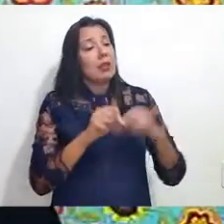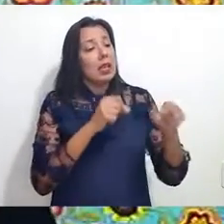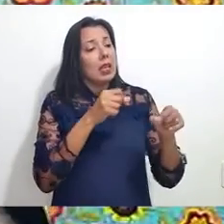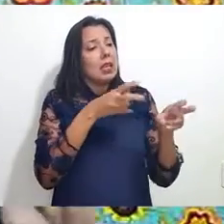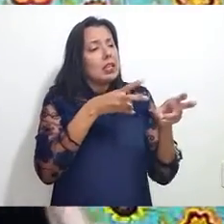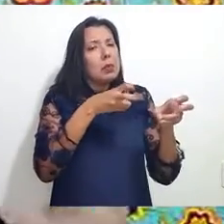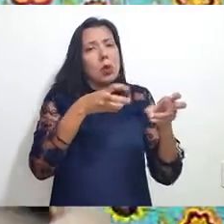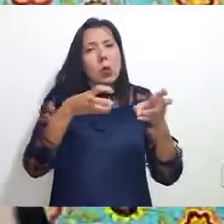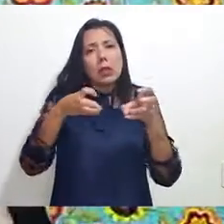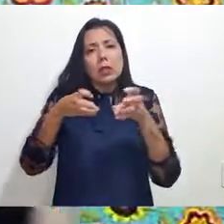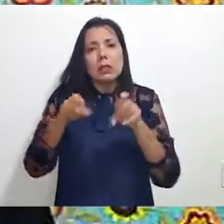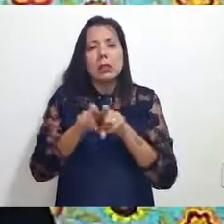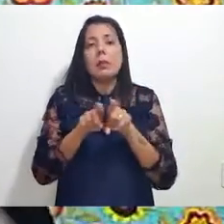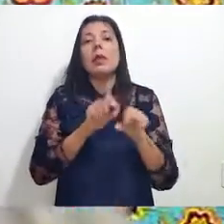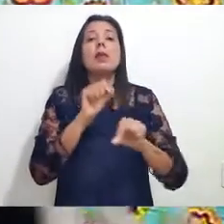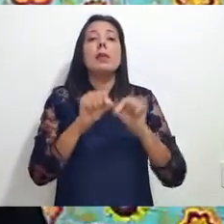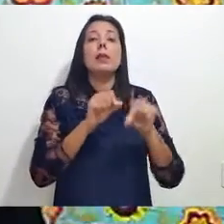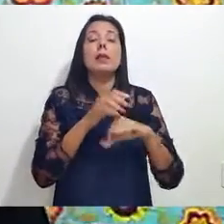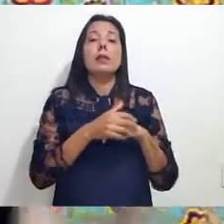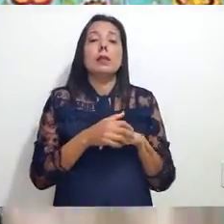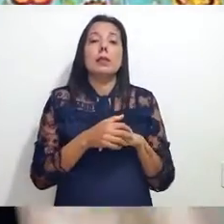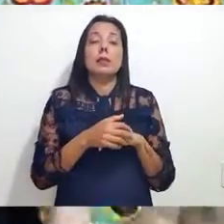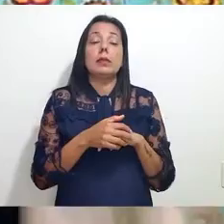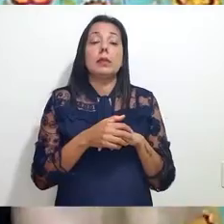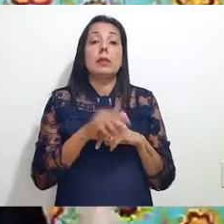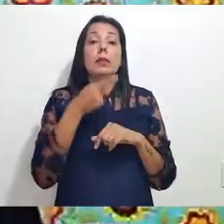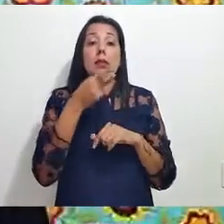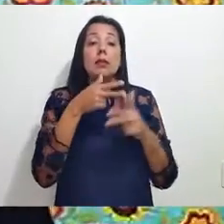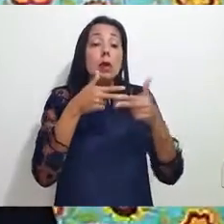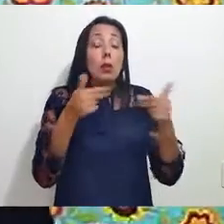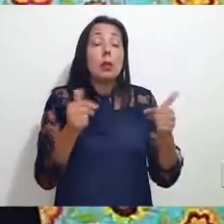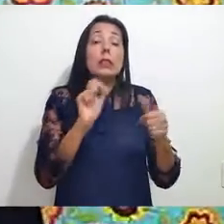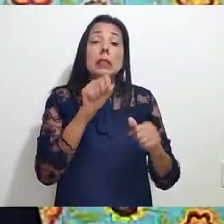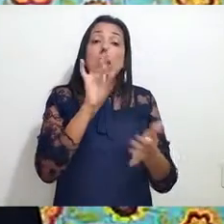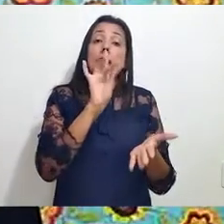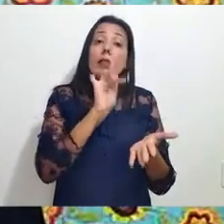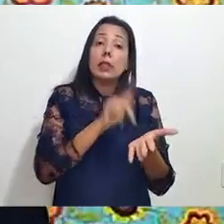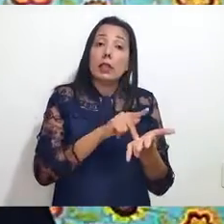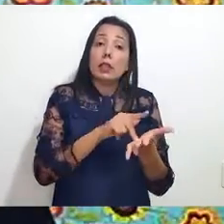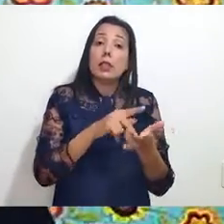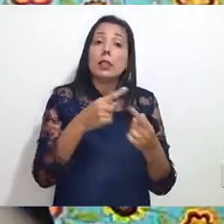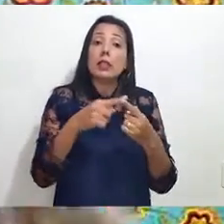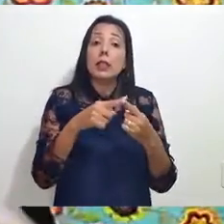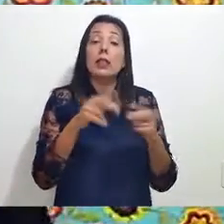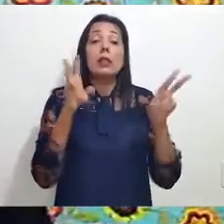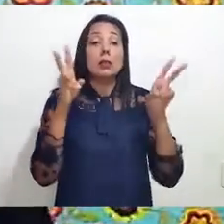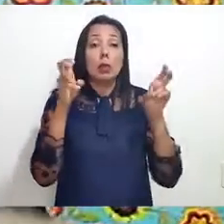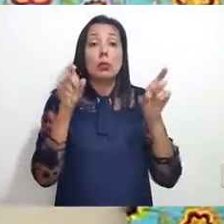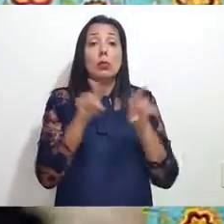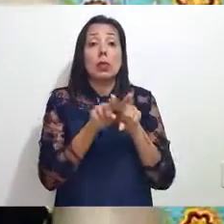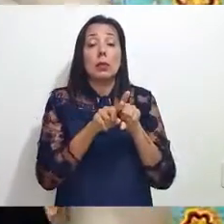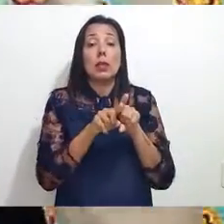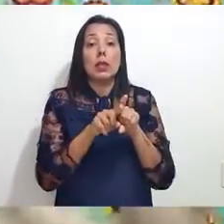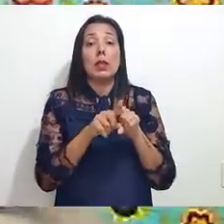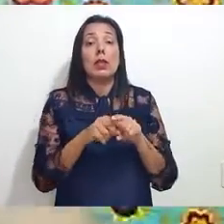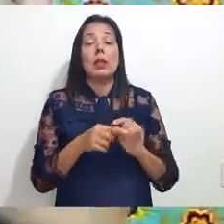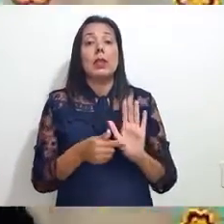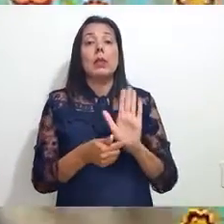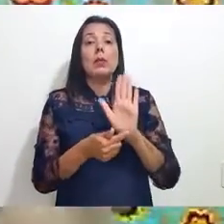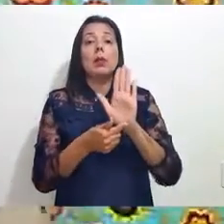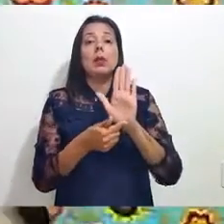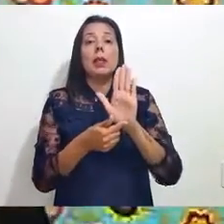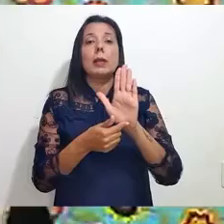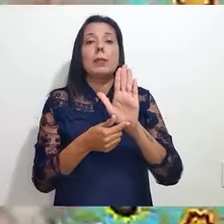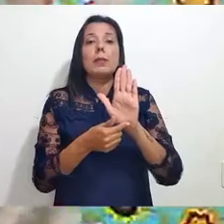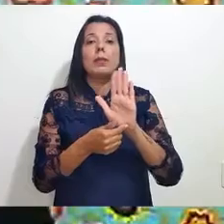do DF. E a gente tem um canal de denúncia para esses tipos de crime, né? É pornografia infantil, é